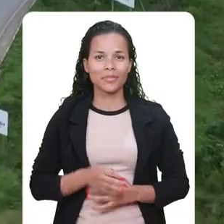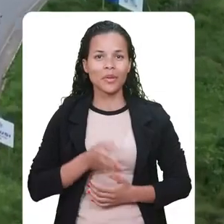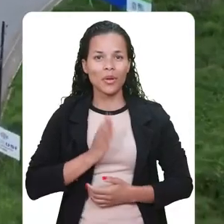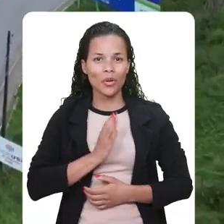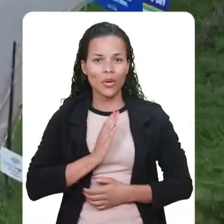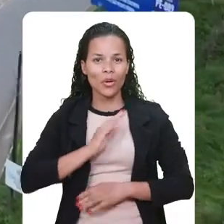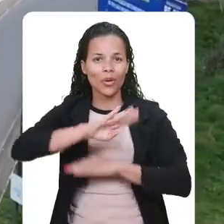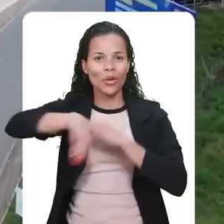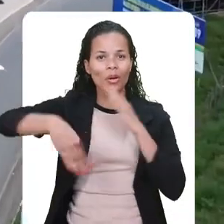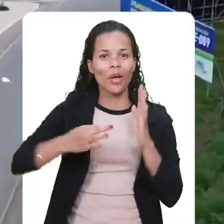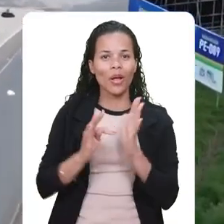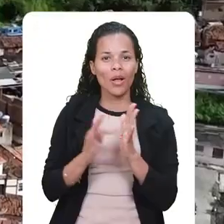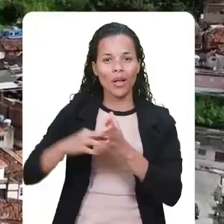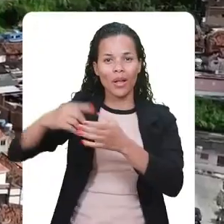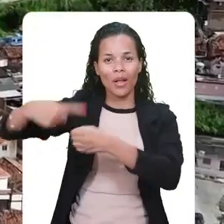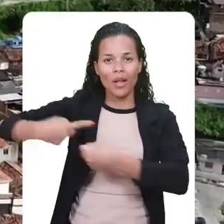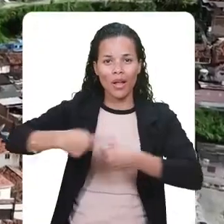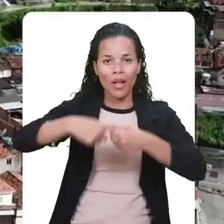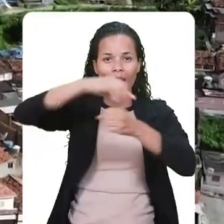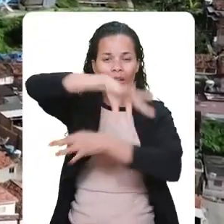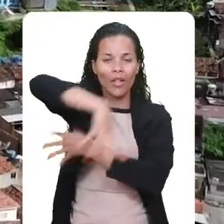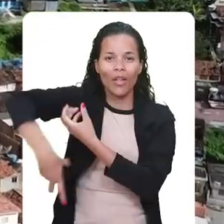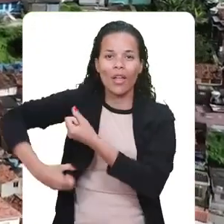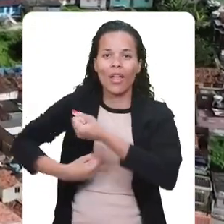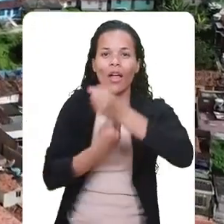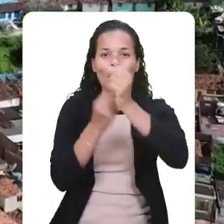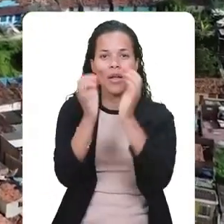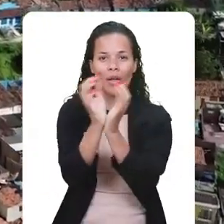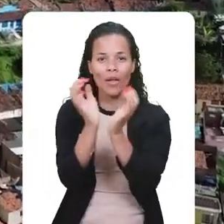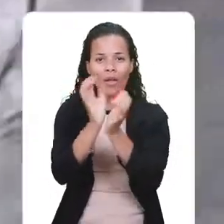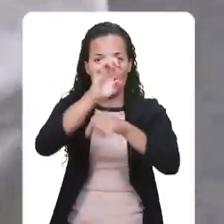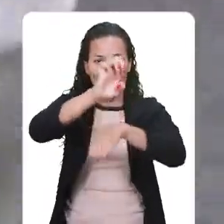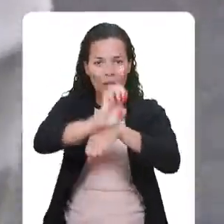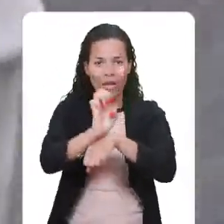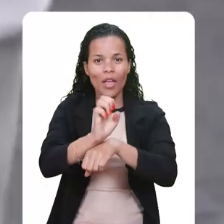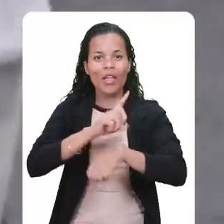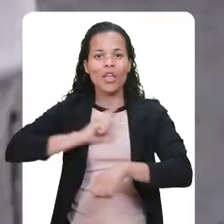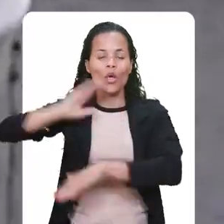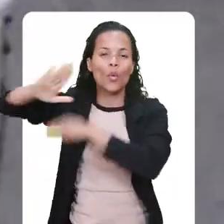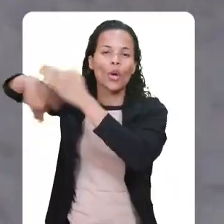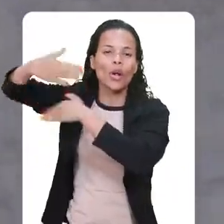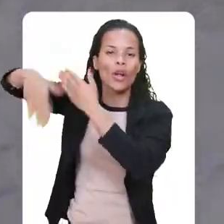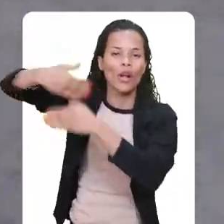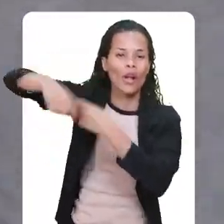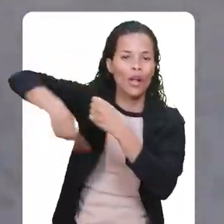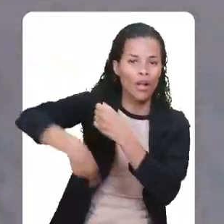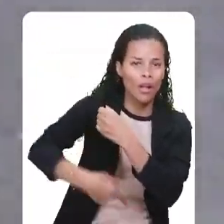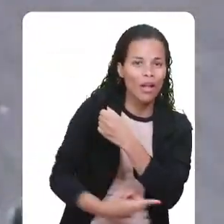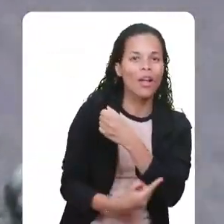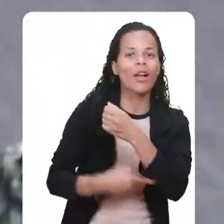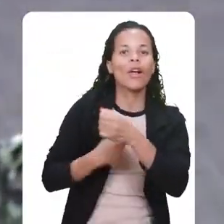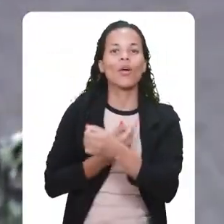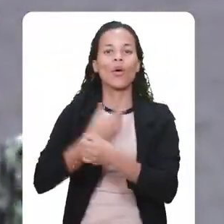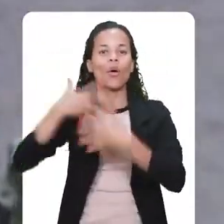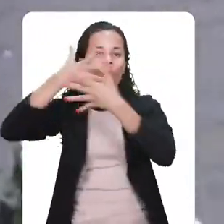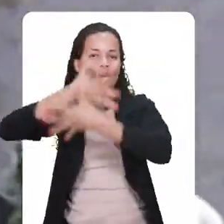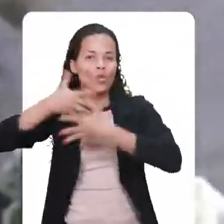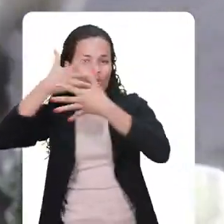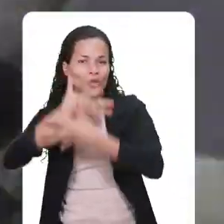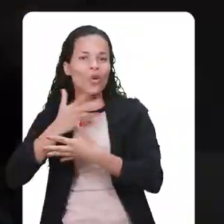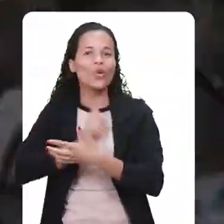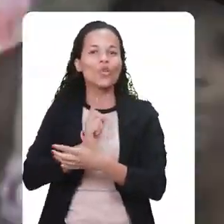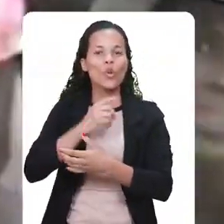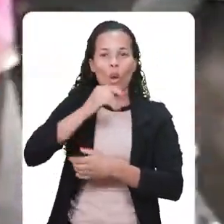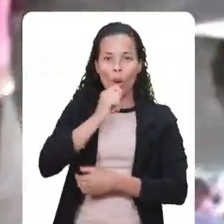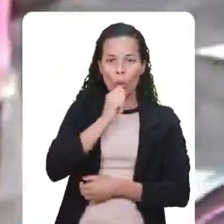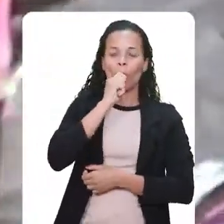No coração eufórico de Timbaúba, na zona da Mata de Pernambuco, existe uma tradição que ultrapassa gerações ao som